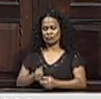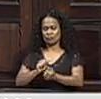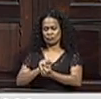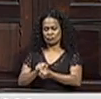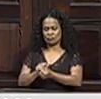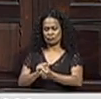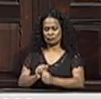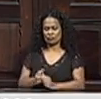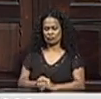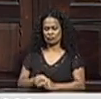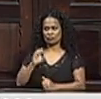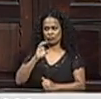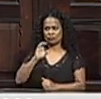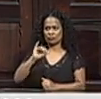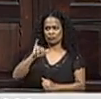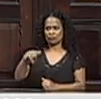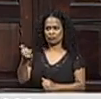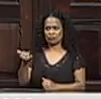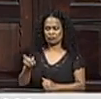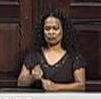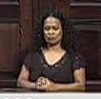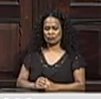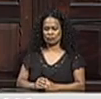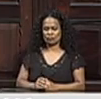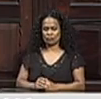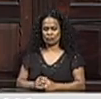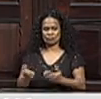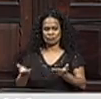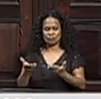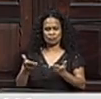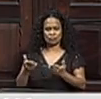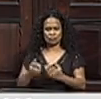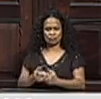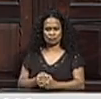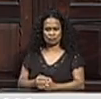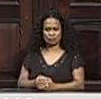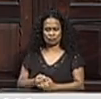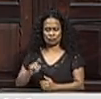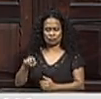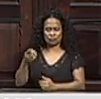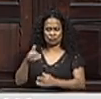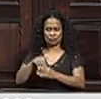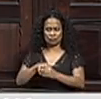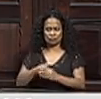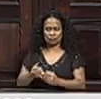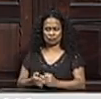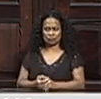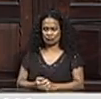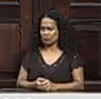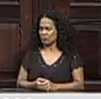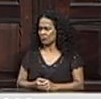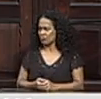CCJ. O substituto da CCJ. Pela Comissão de Turismo, deputada Zeidan.